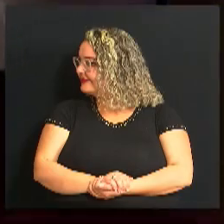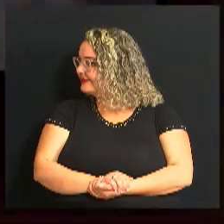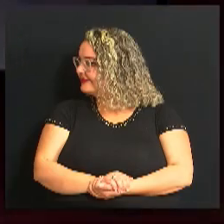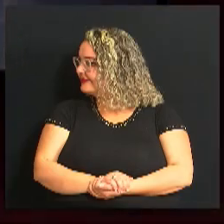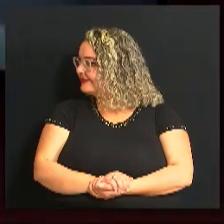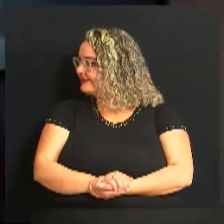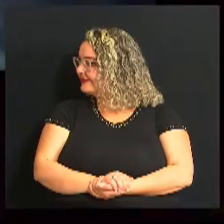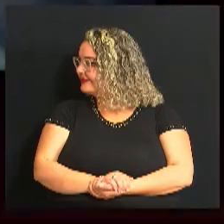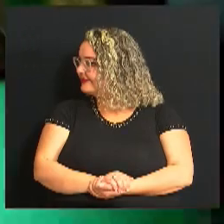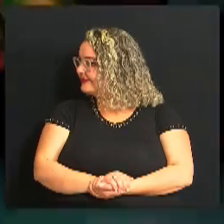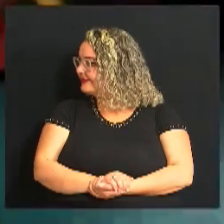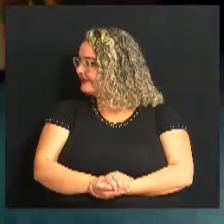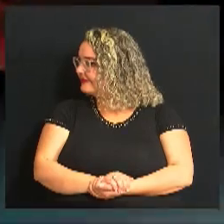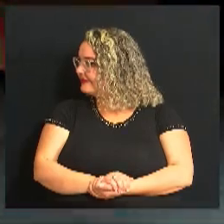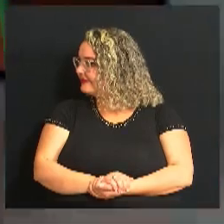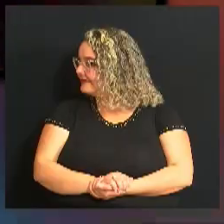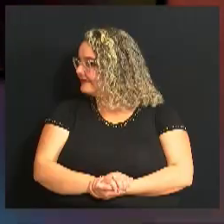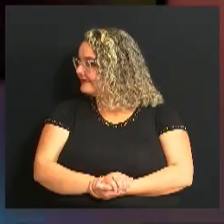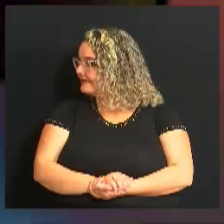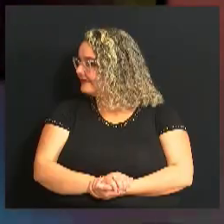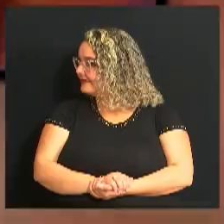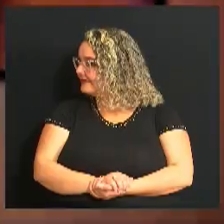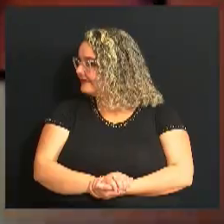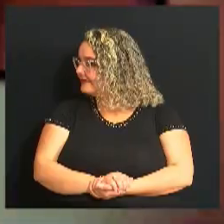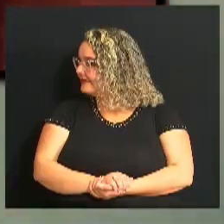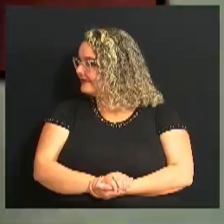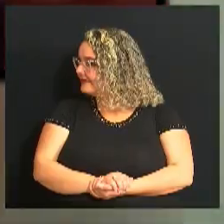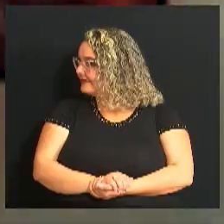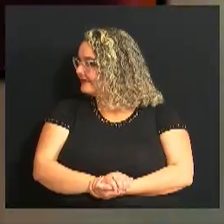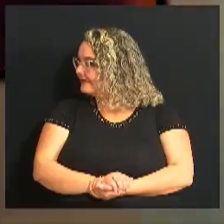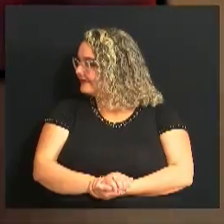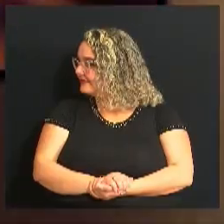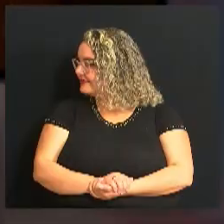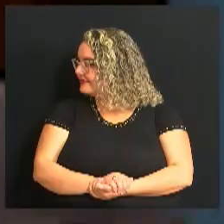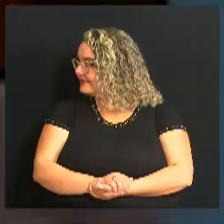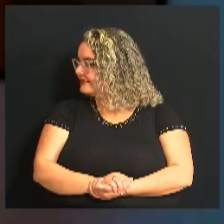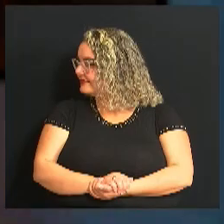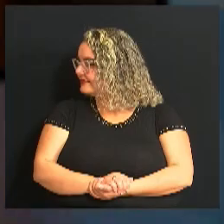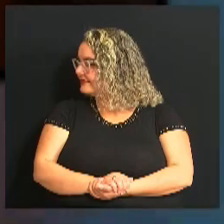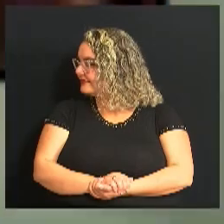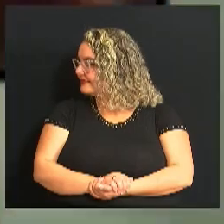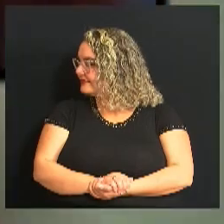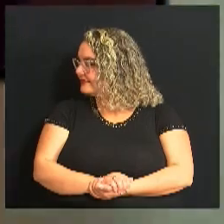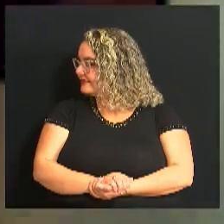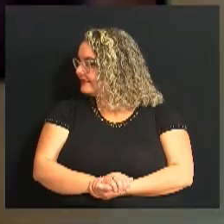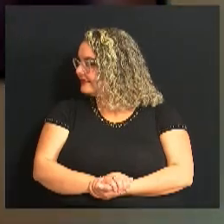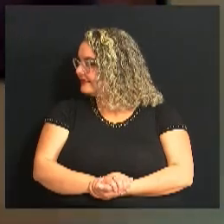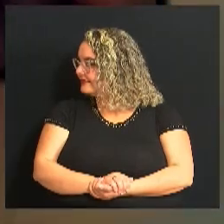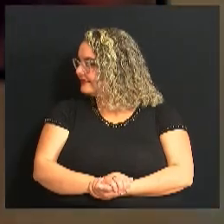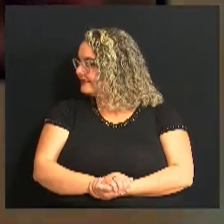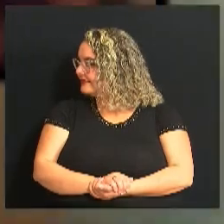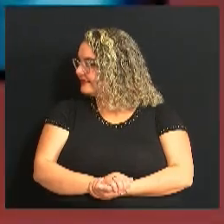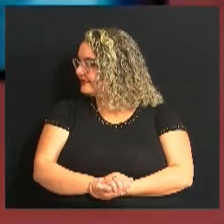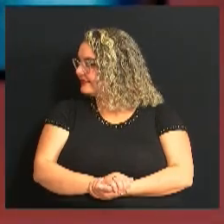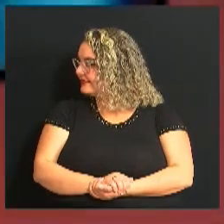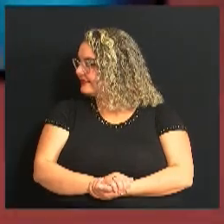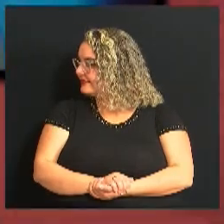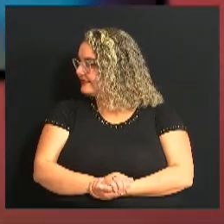more age appropriate for these two? Here we go. Which one? There's only one. I see two. Oh,